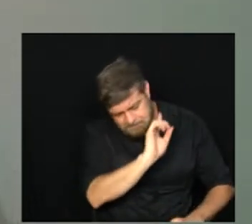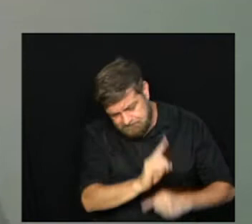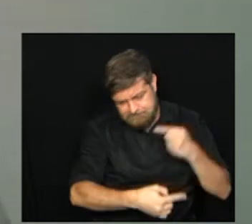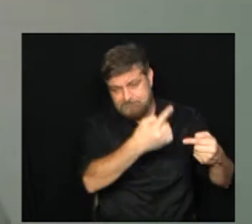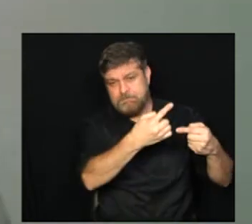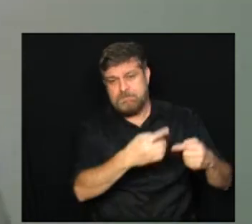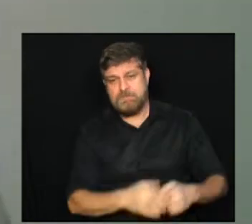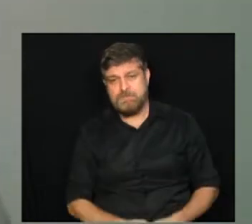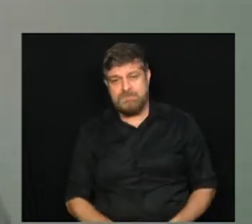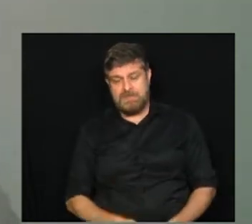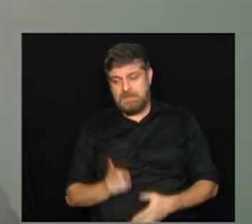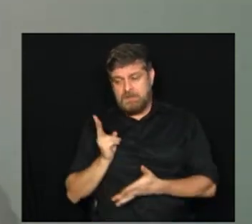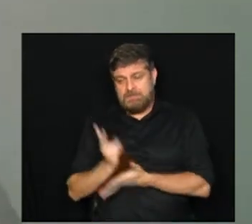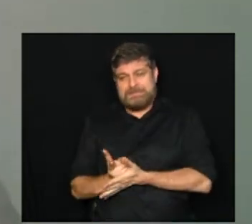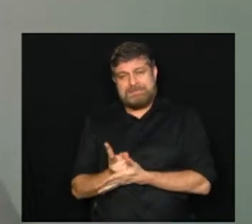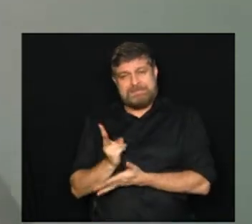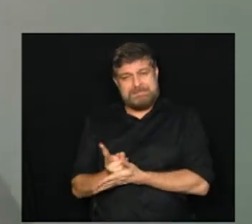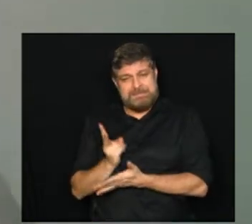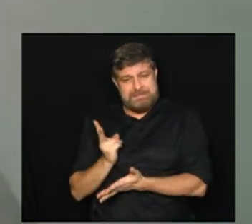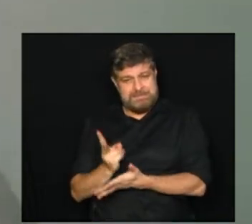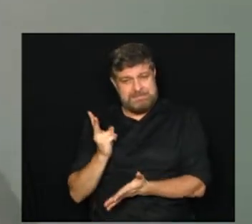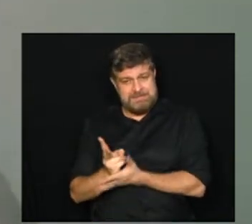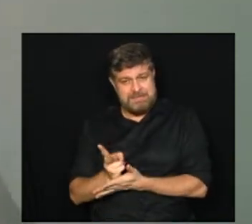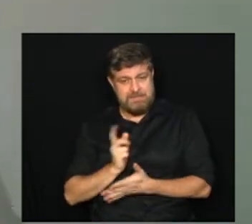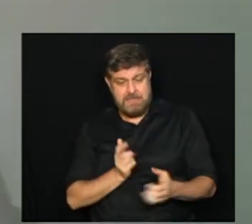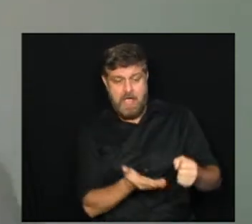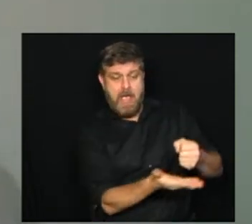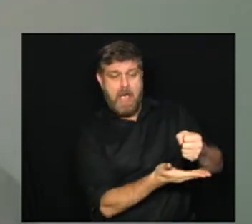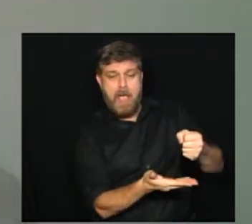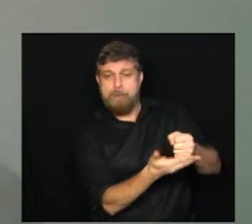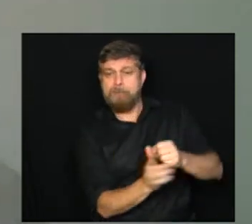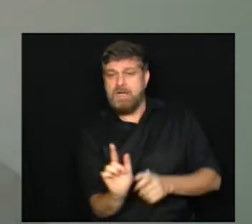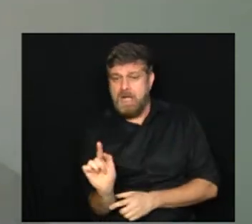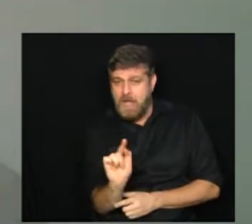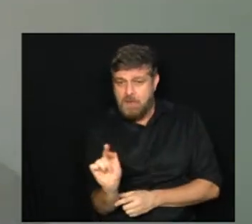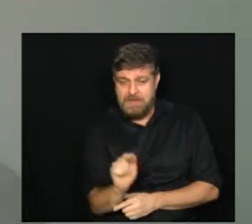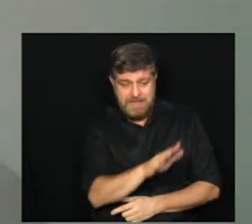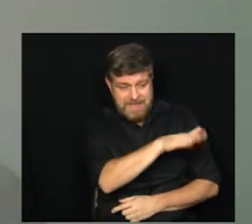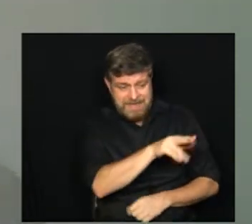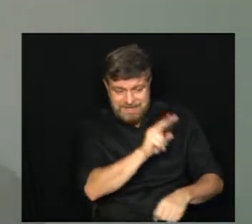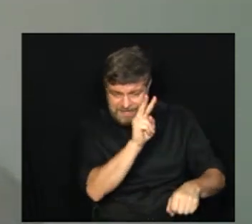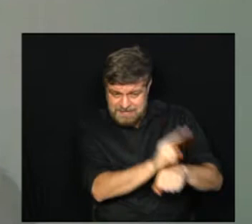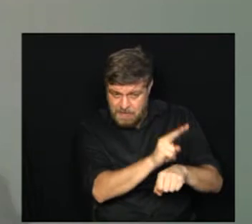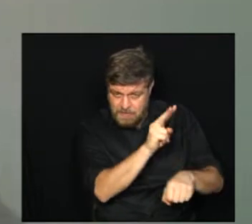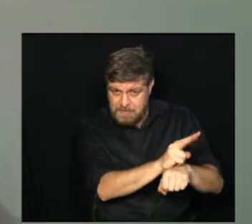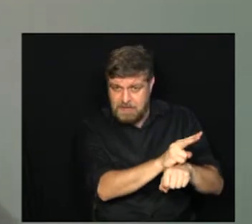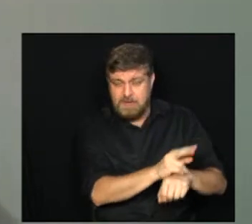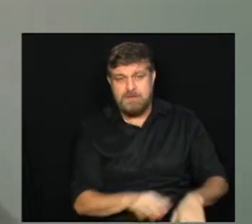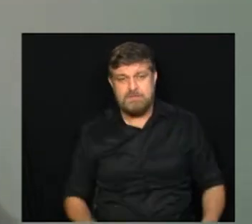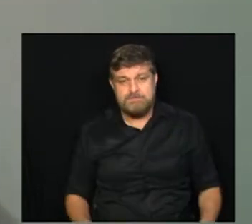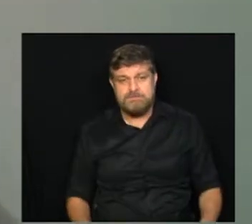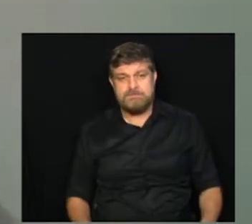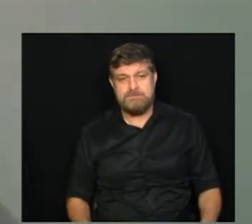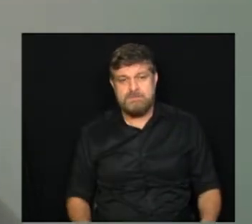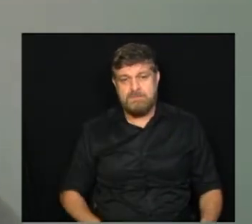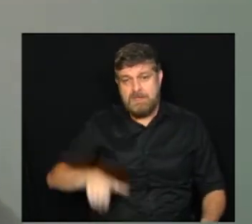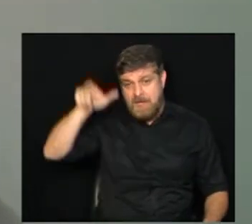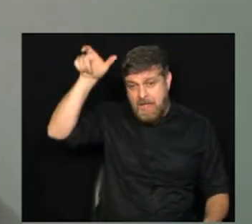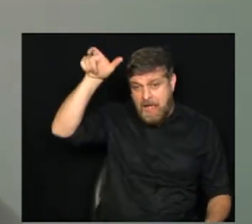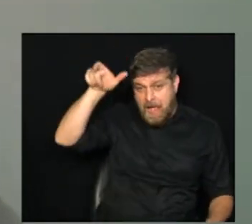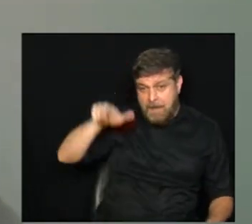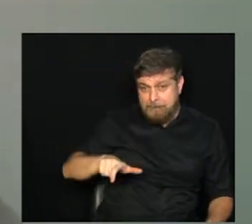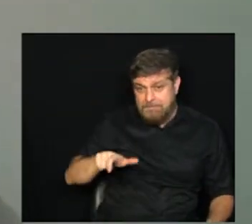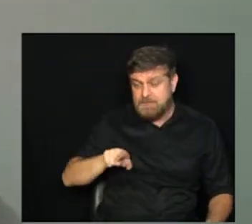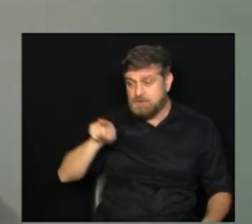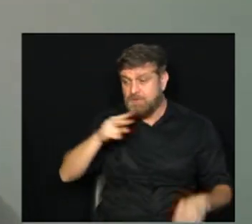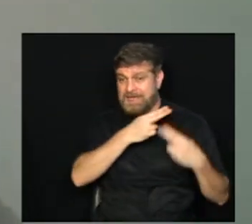mas sempre partindo do pressuposto do cuidado com a criança, do cuidado com as pessoas